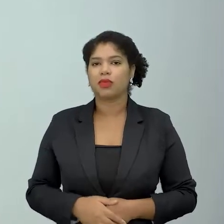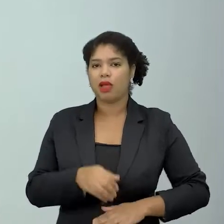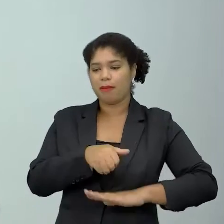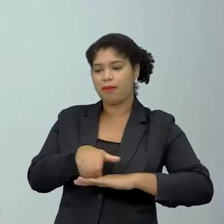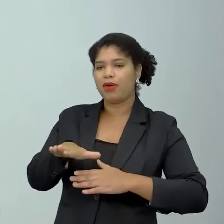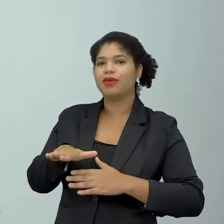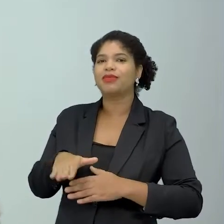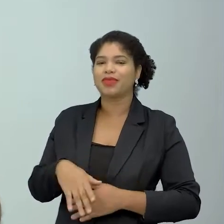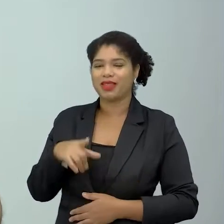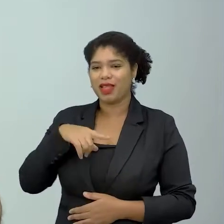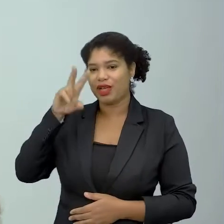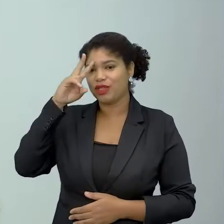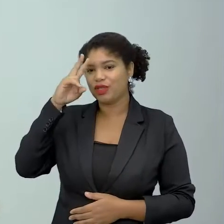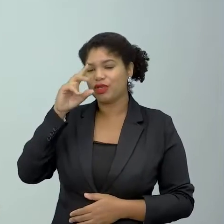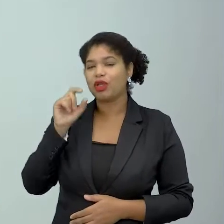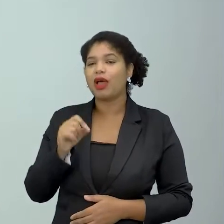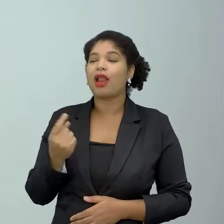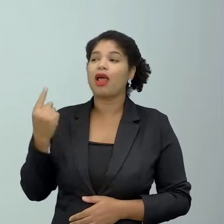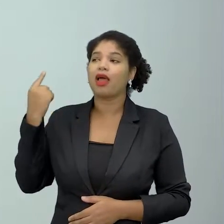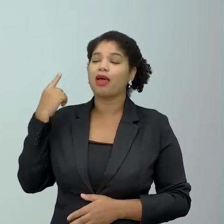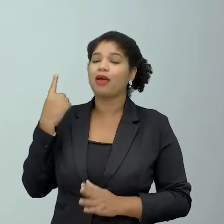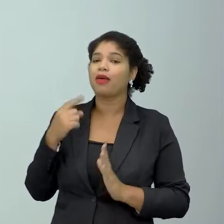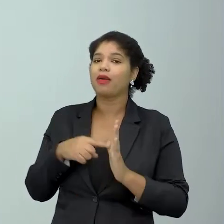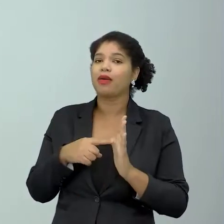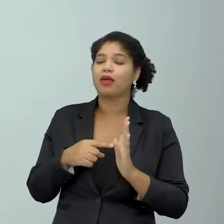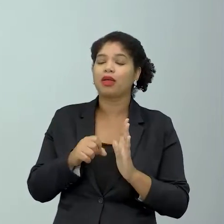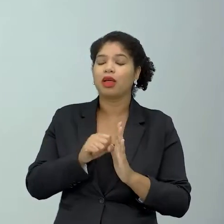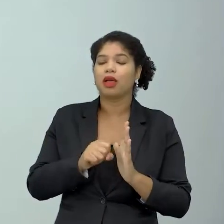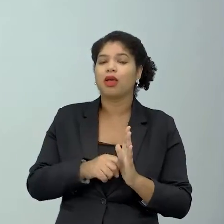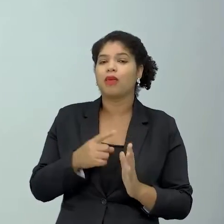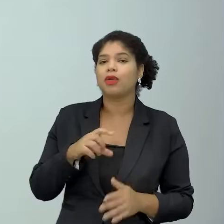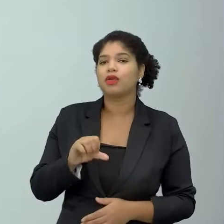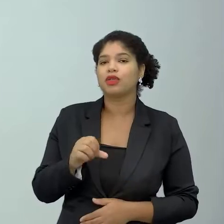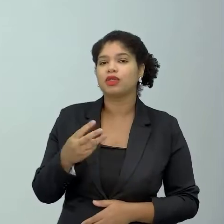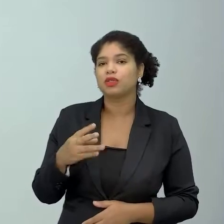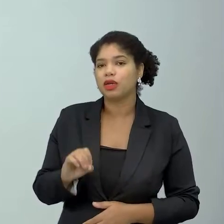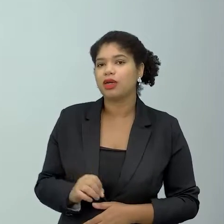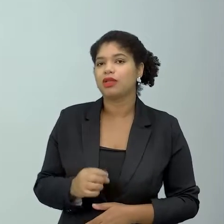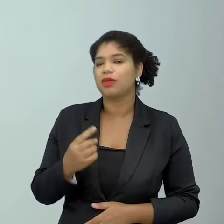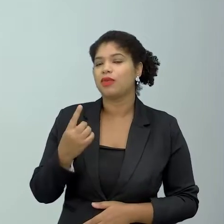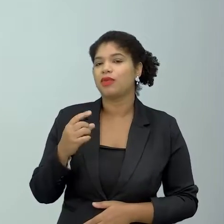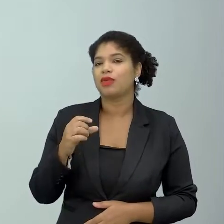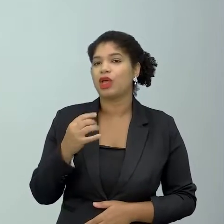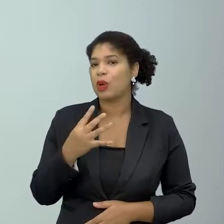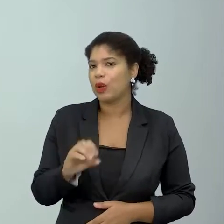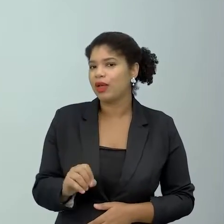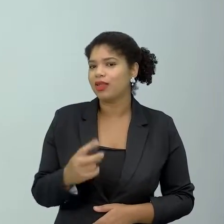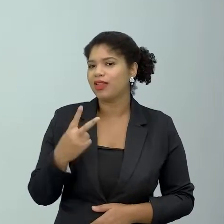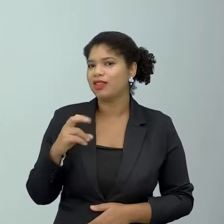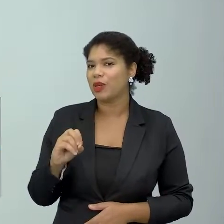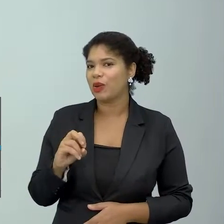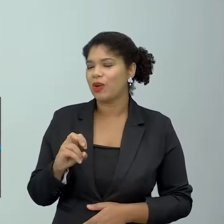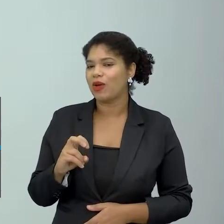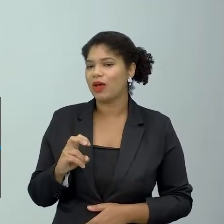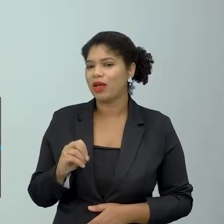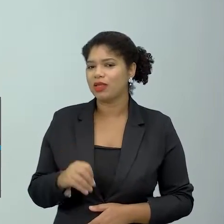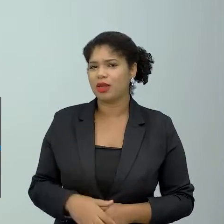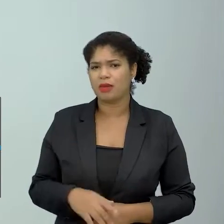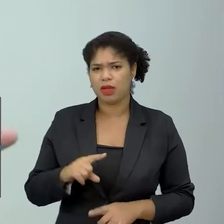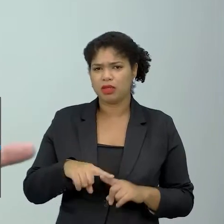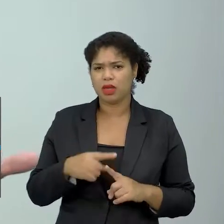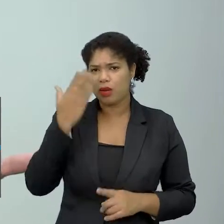história. Quem leu em 1930, 40, 50, já começou a ler diferente. Peraí, por que ele expulsou? Não tem prova. E